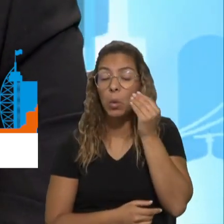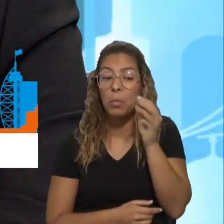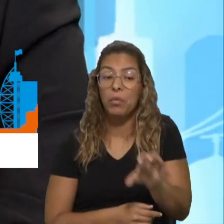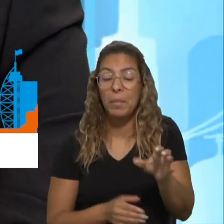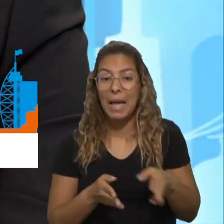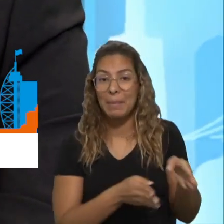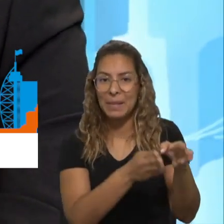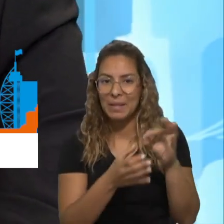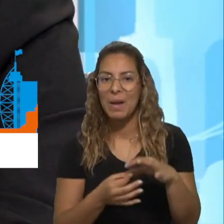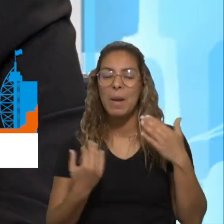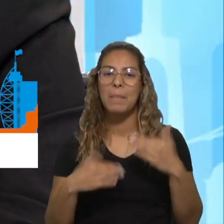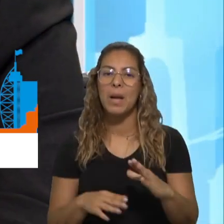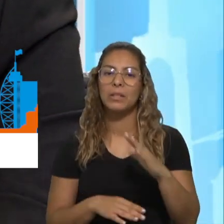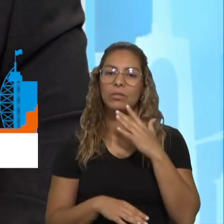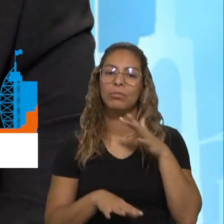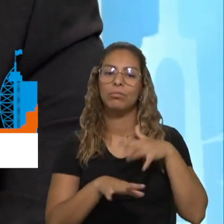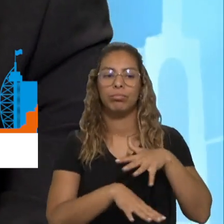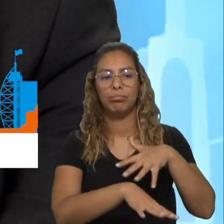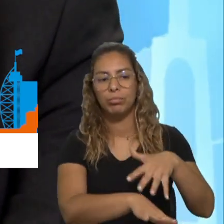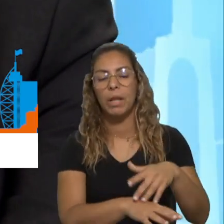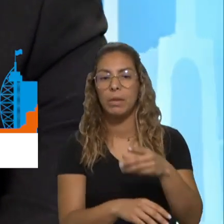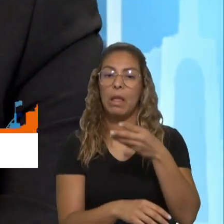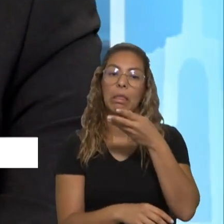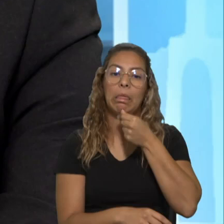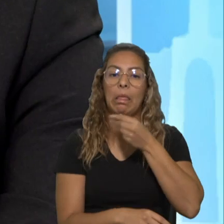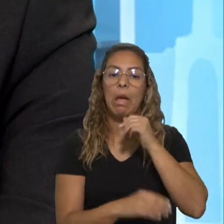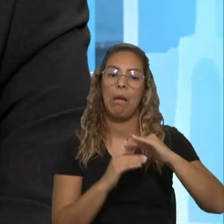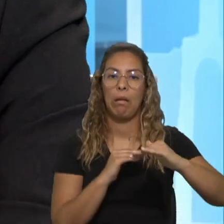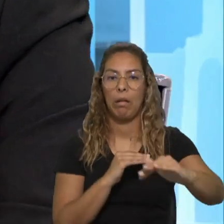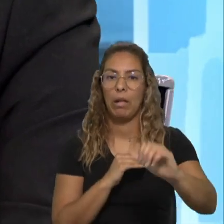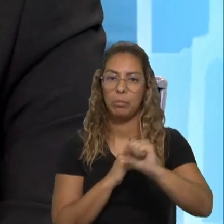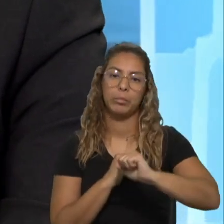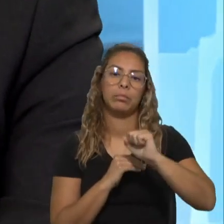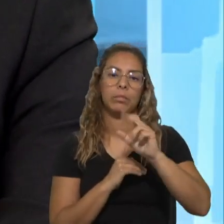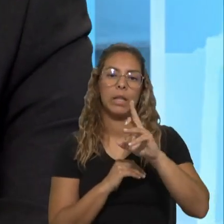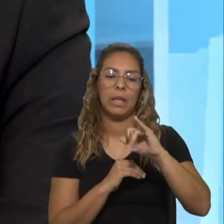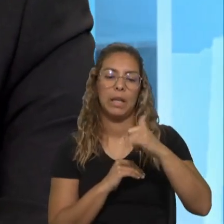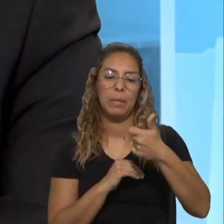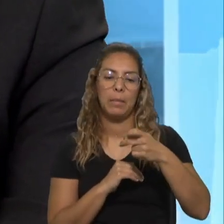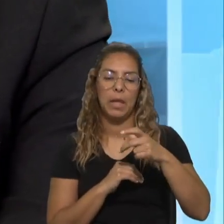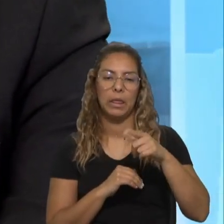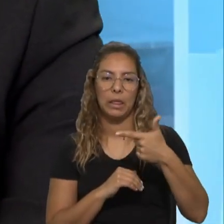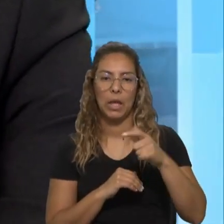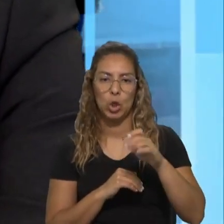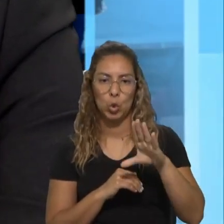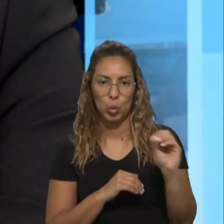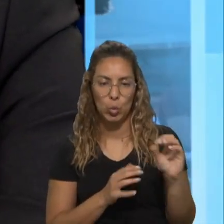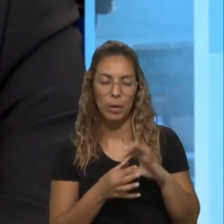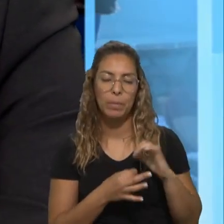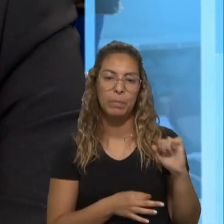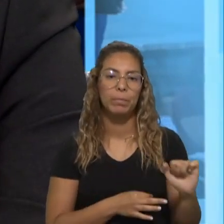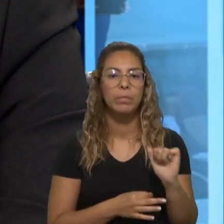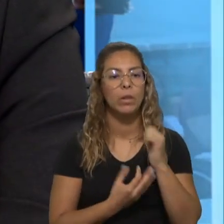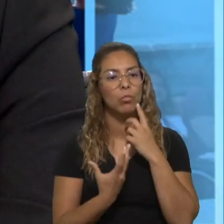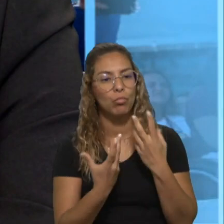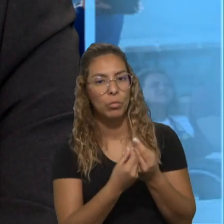pé e vamos fazendo o trânsito, aquilo que são as terras do Ribatejo, até ao Monte da Atalaia, consolidando esta